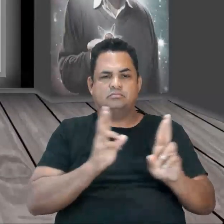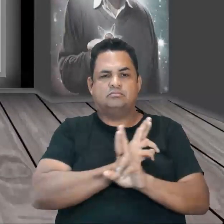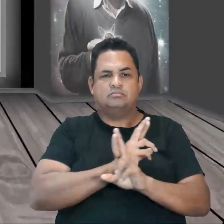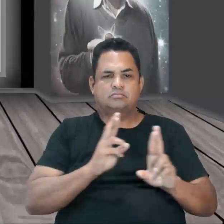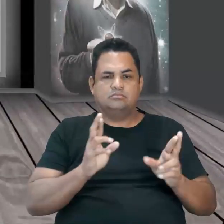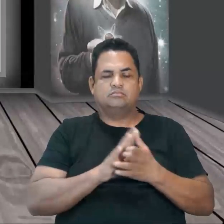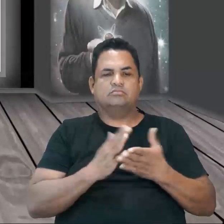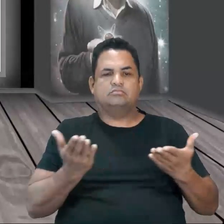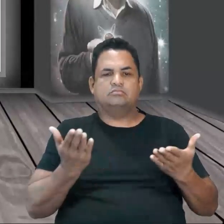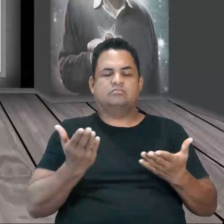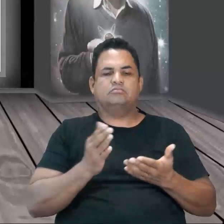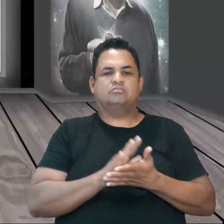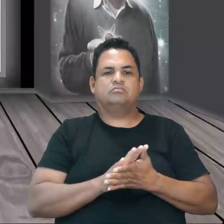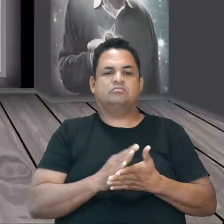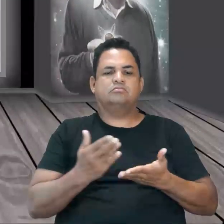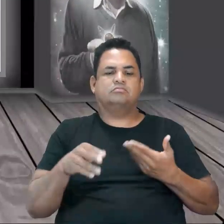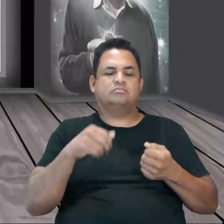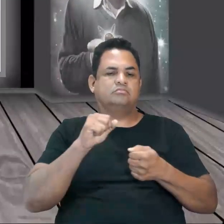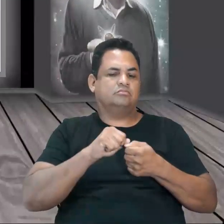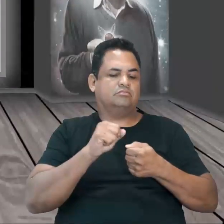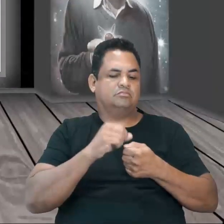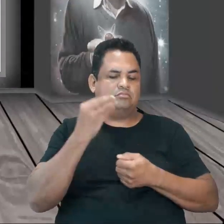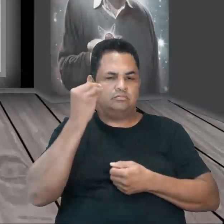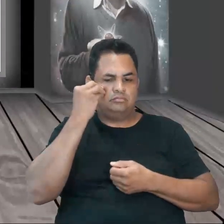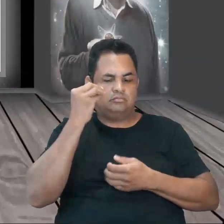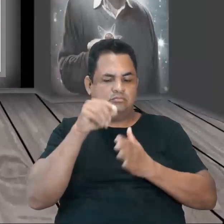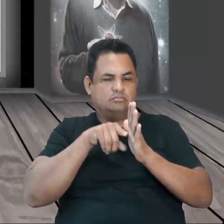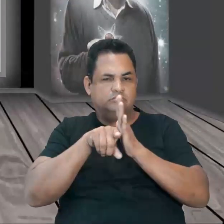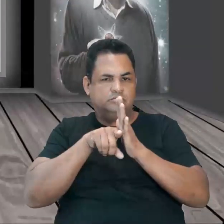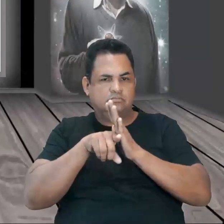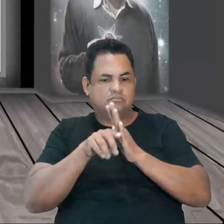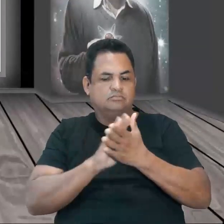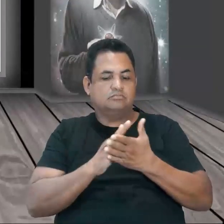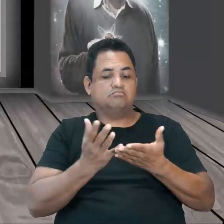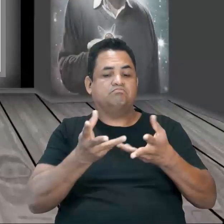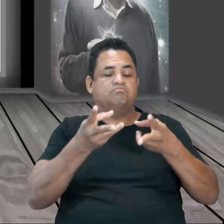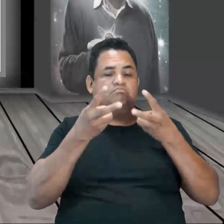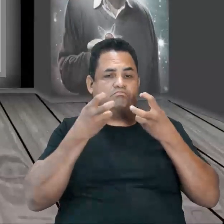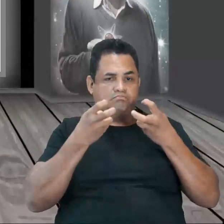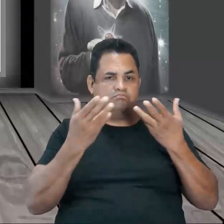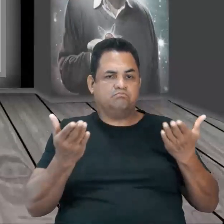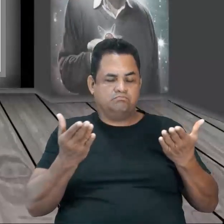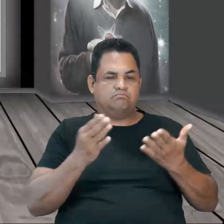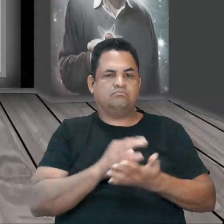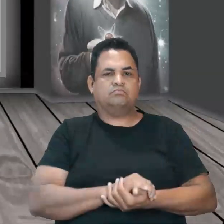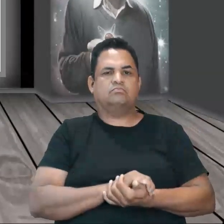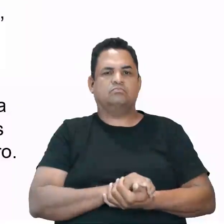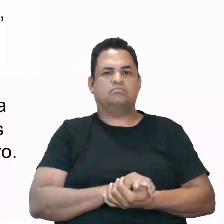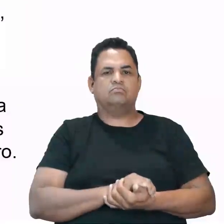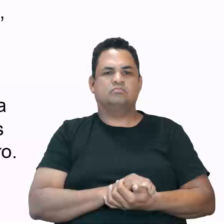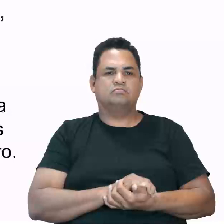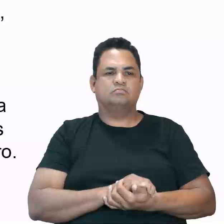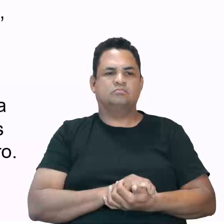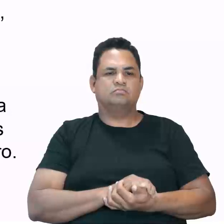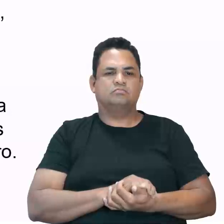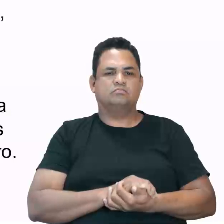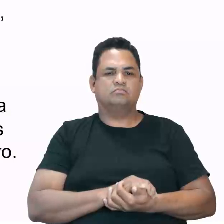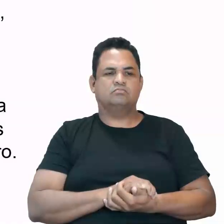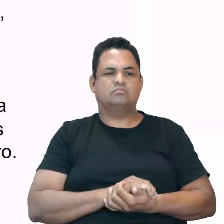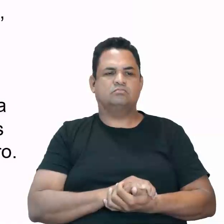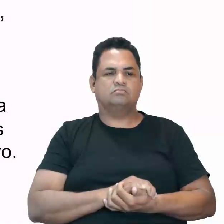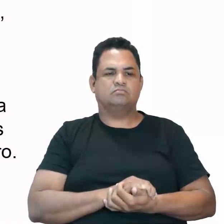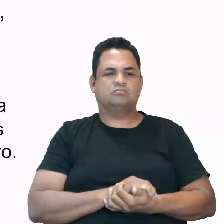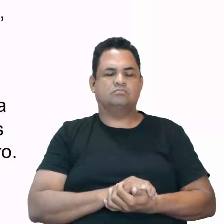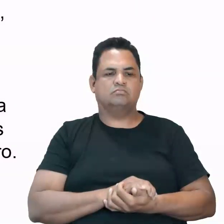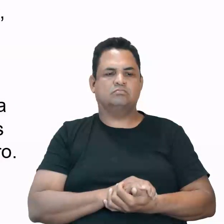vai ver lá na hora do experimento, você vai conseguir constatar isso, certo? Então vamos lá, continuando.